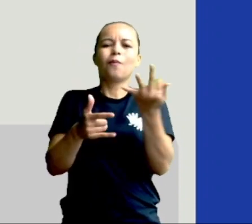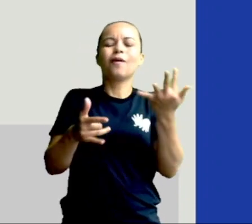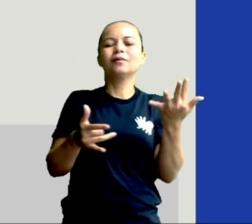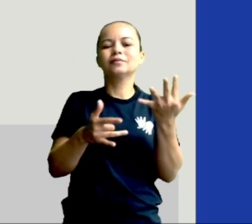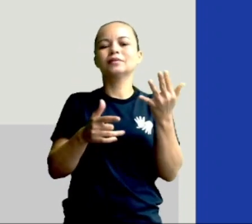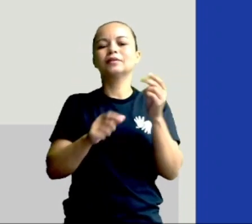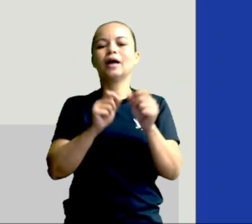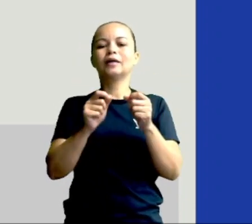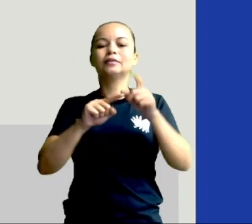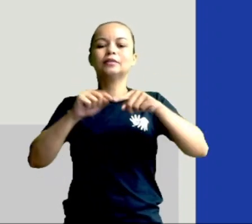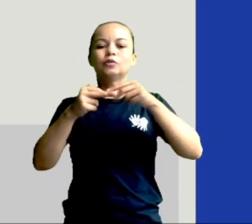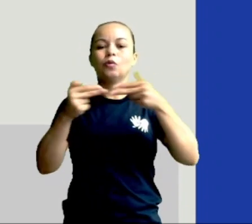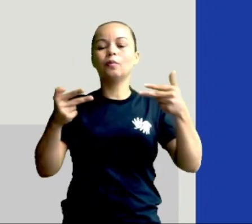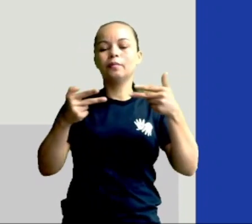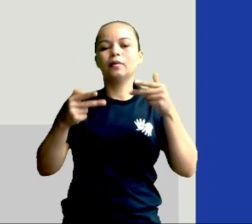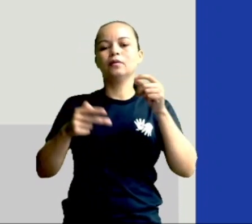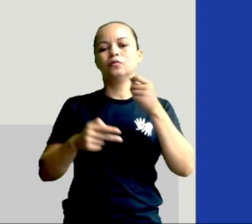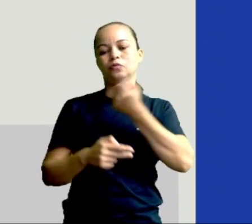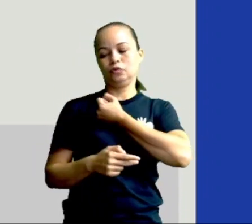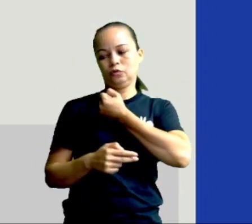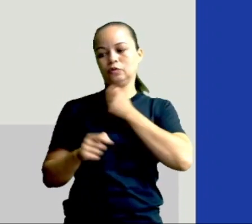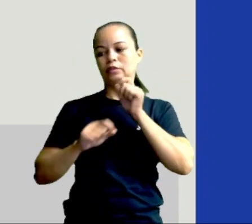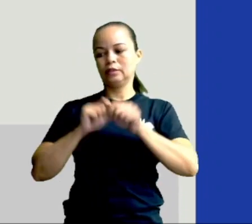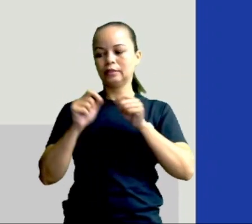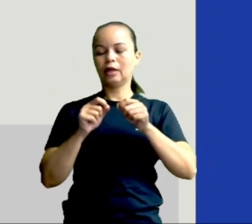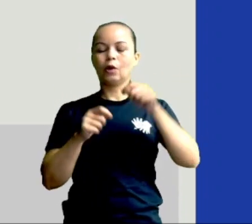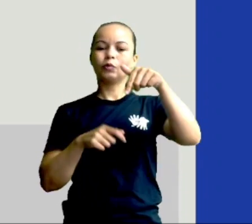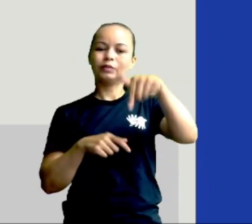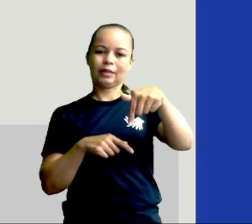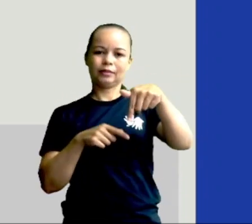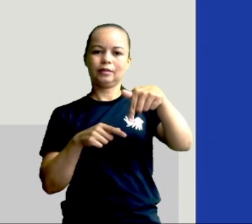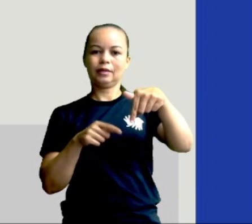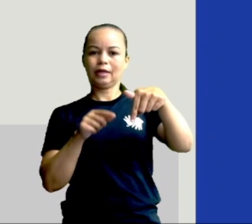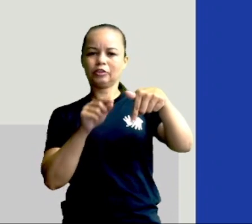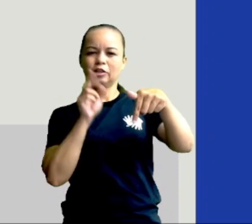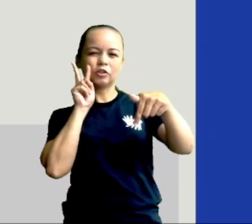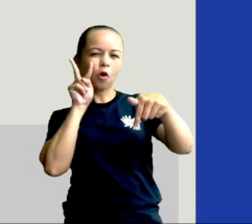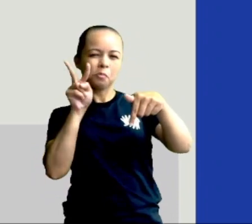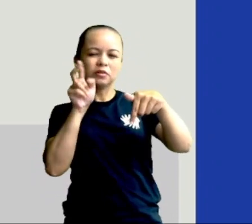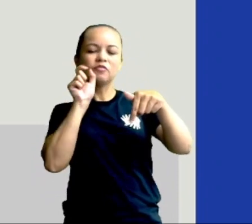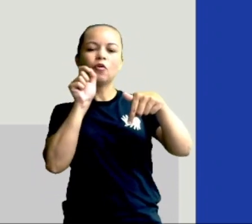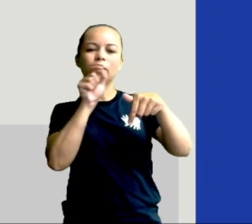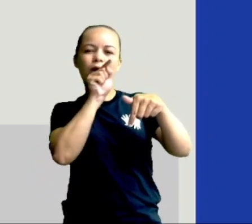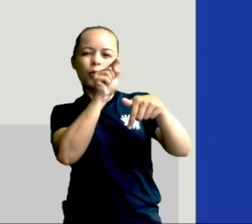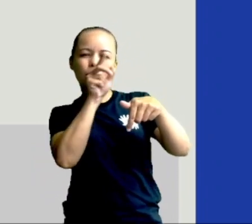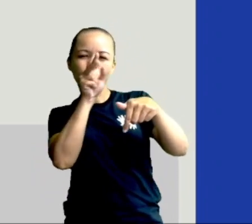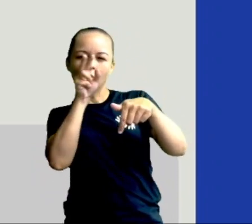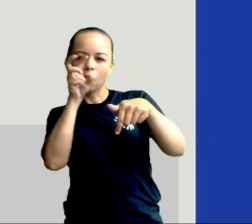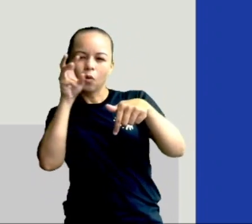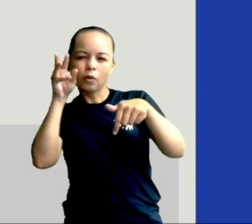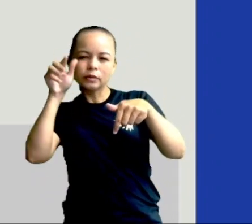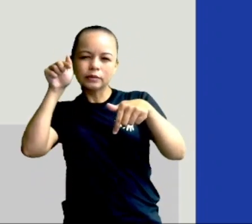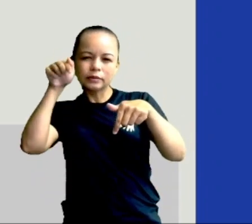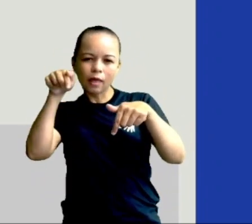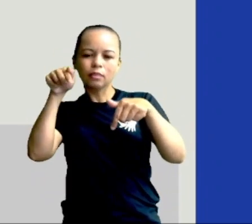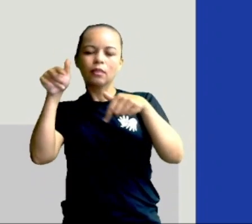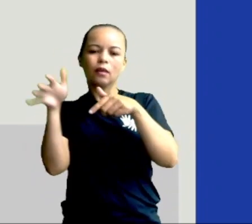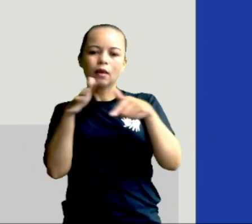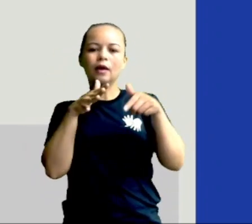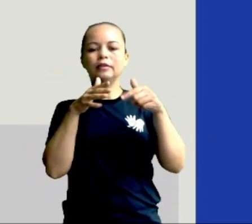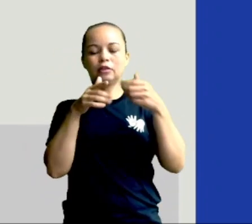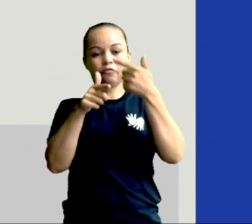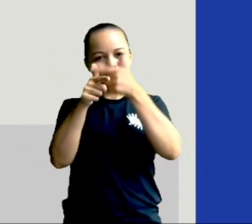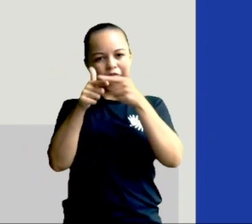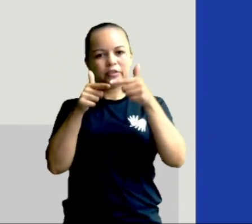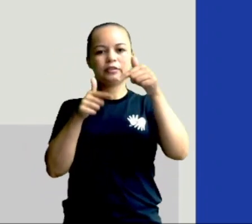que eu tenho no conjunto de dados, que é 7, não é isso? A gente não viu aí que tem 7 idades, então a gente vai dividir por